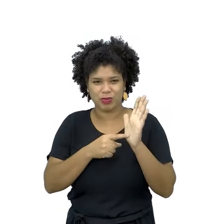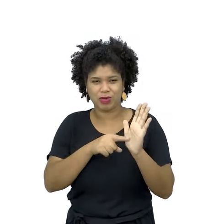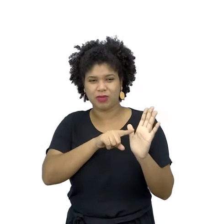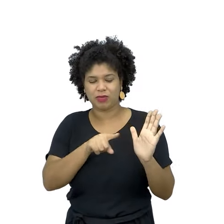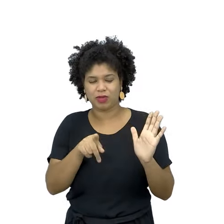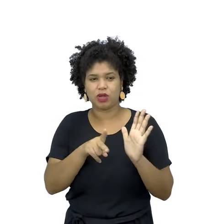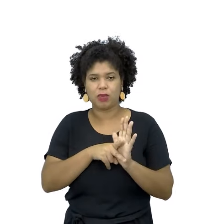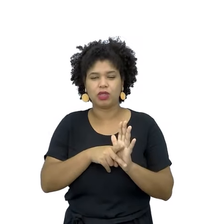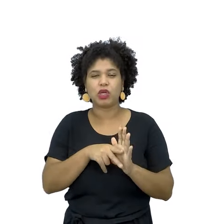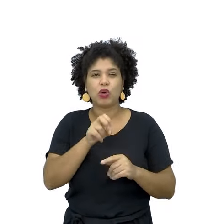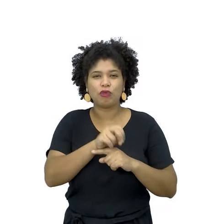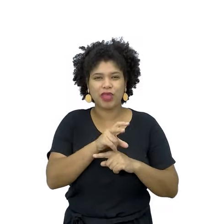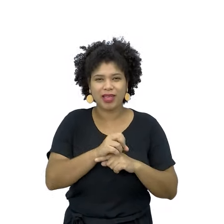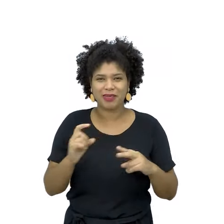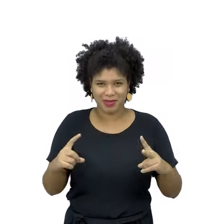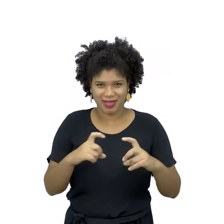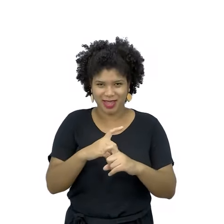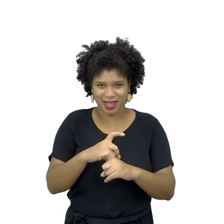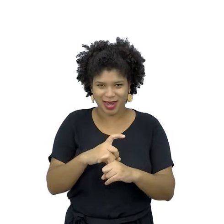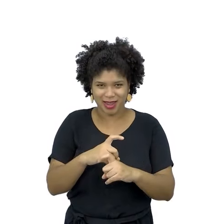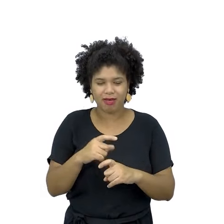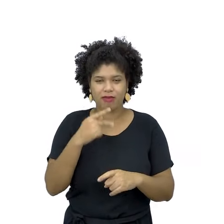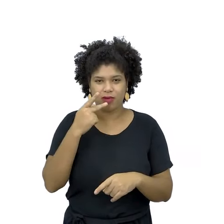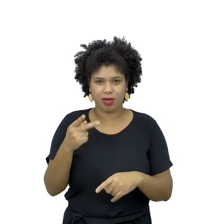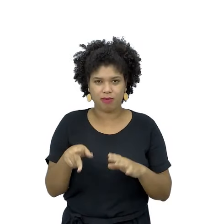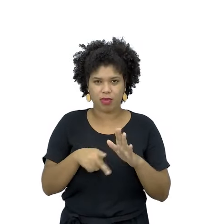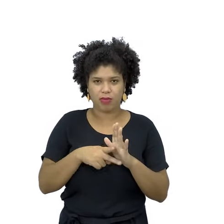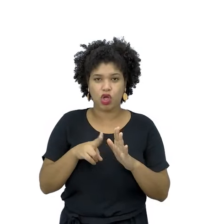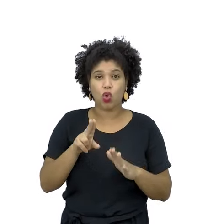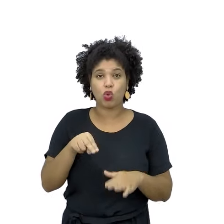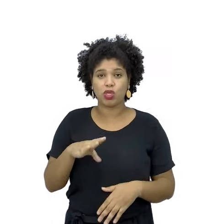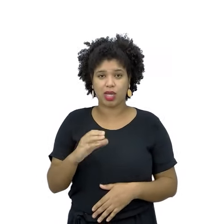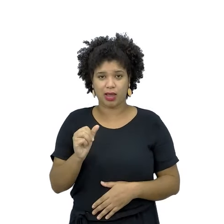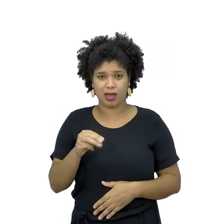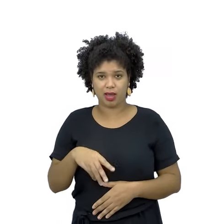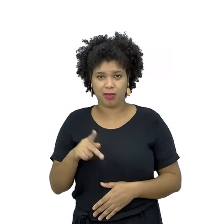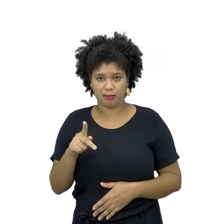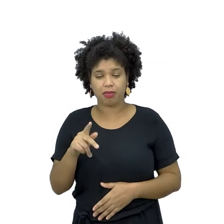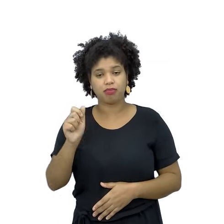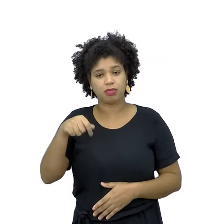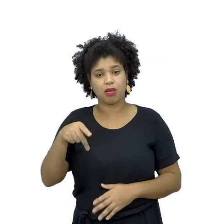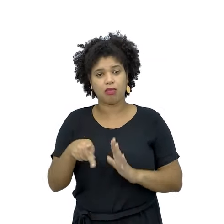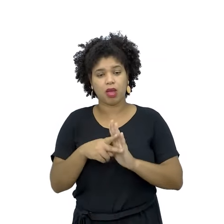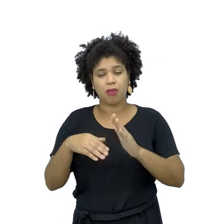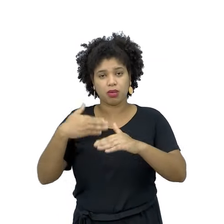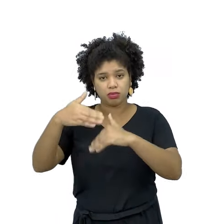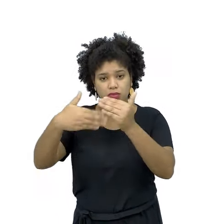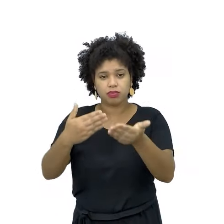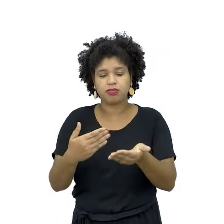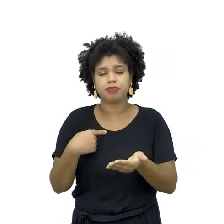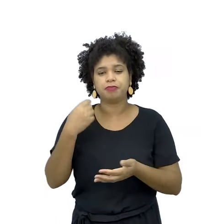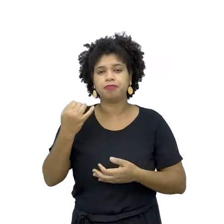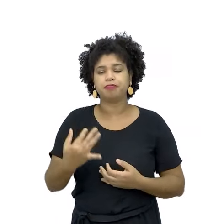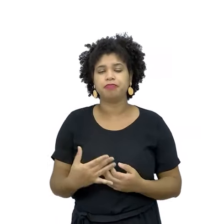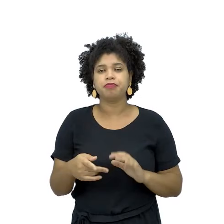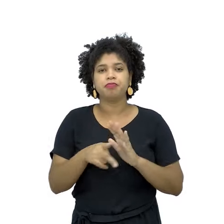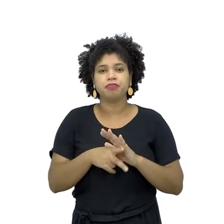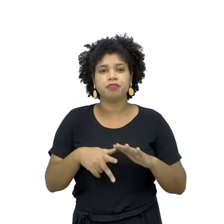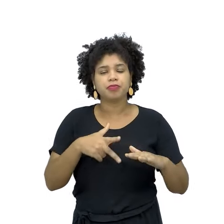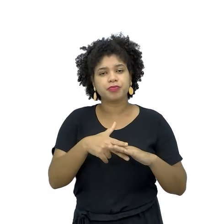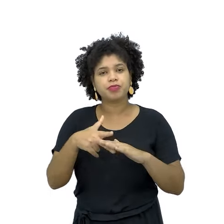dos vírus e bactérias, a gente pode, nesse desenvolvendo, tem essas dicas. Olha, faça uma intervenção sobre